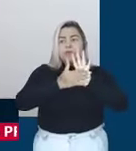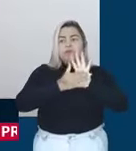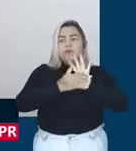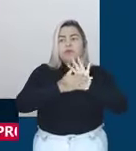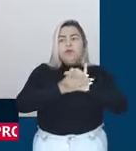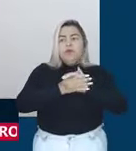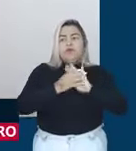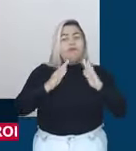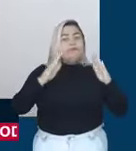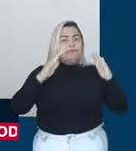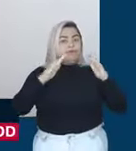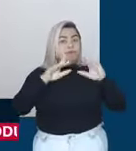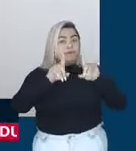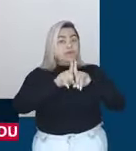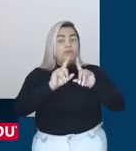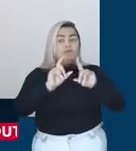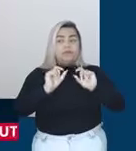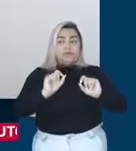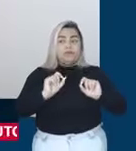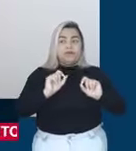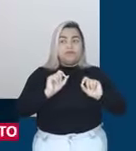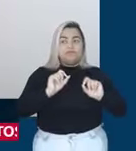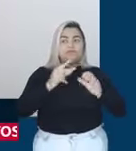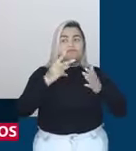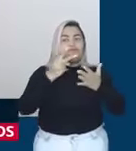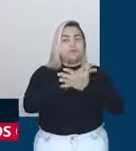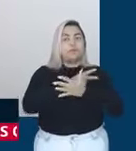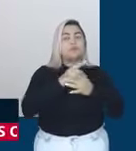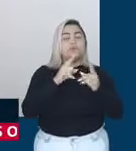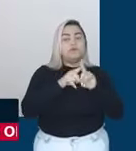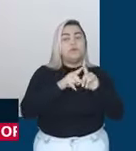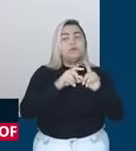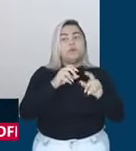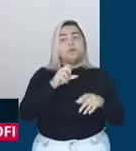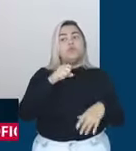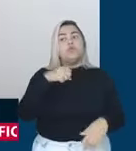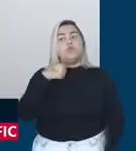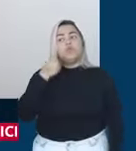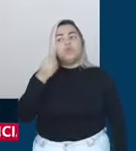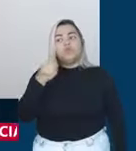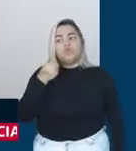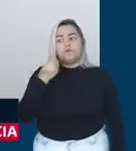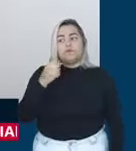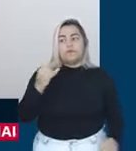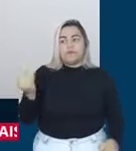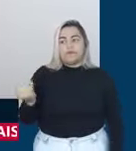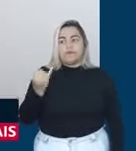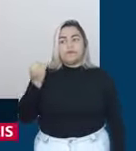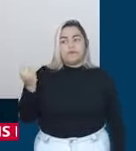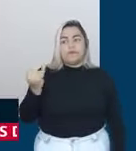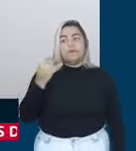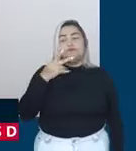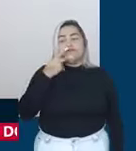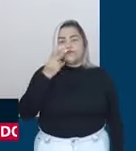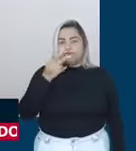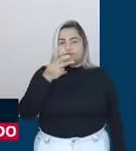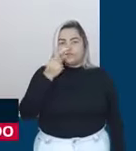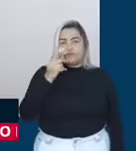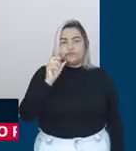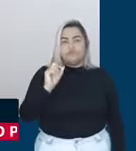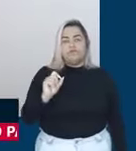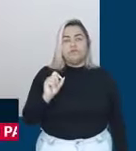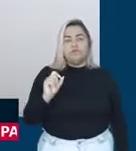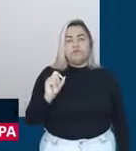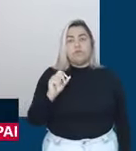à casa e agora ela vem para o Senado. O que é tão importante? Deixa eu só falar um pouquinho já da